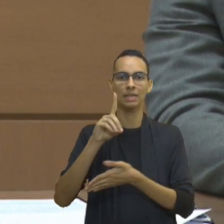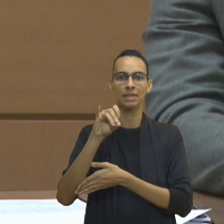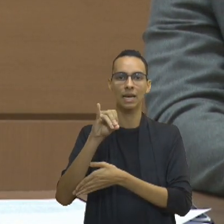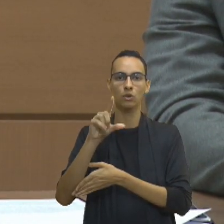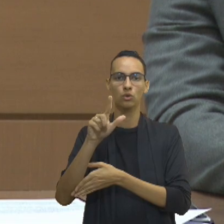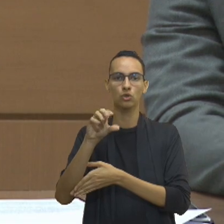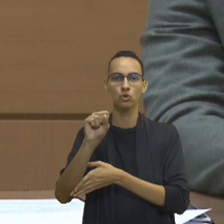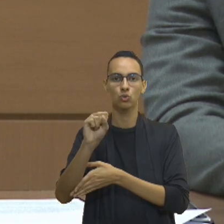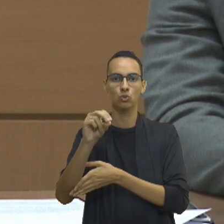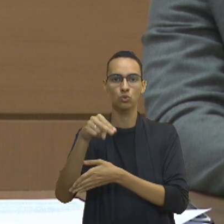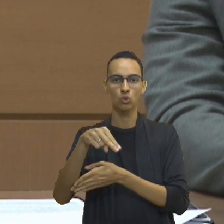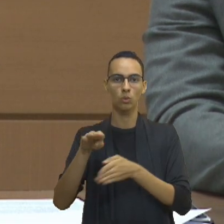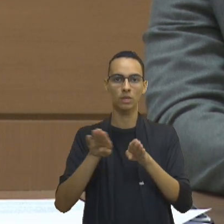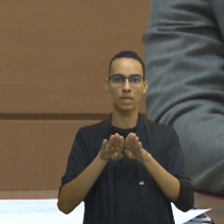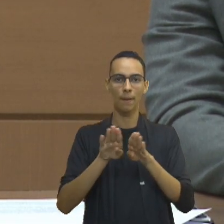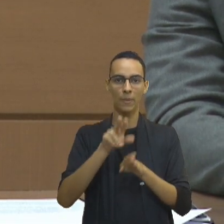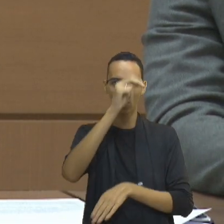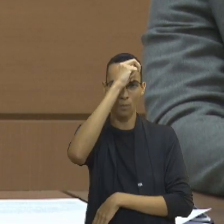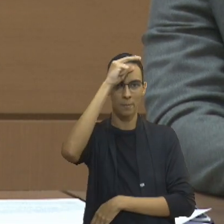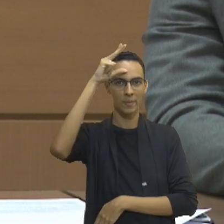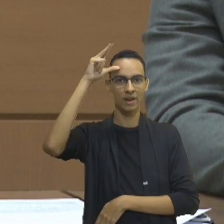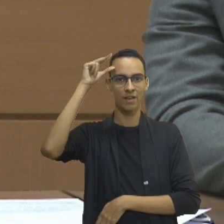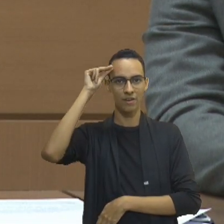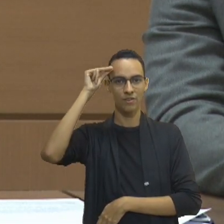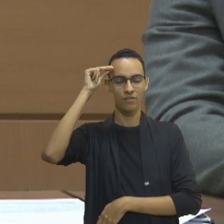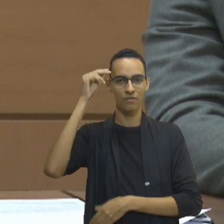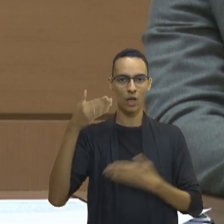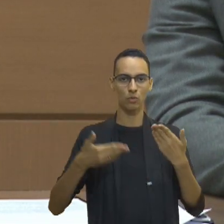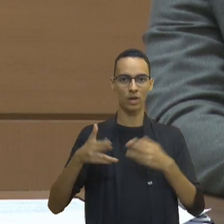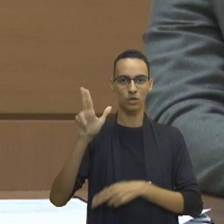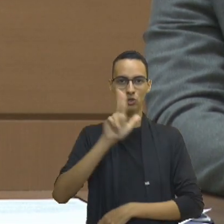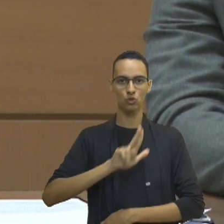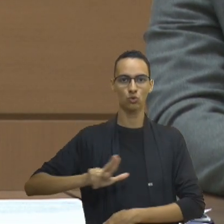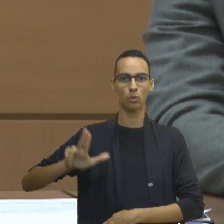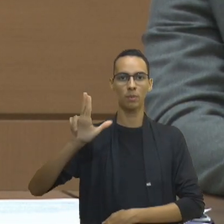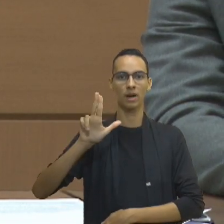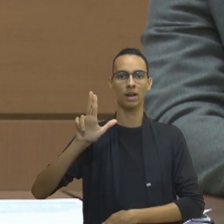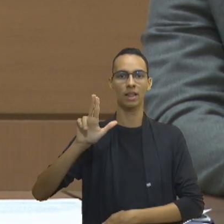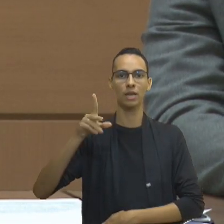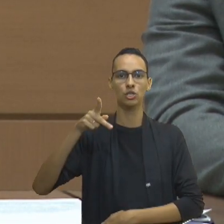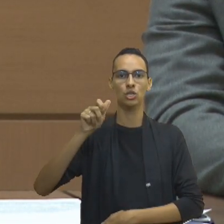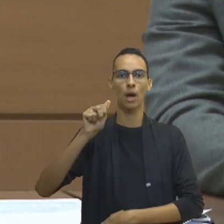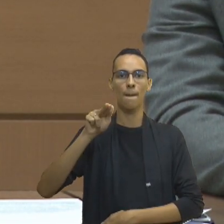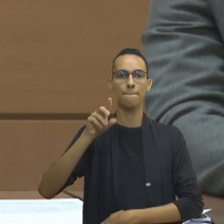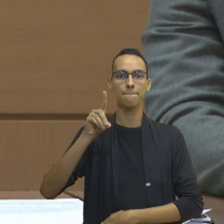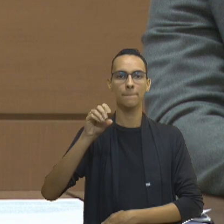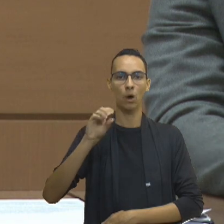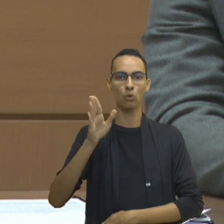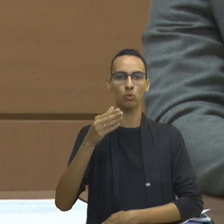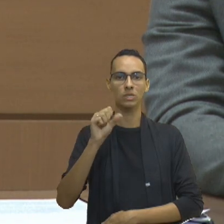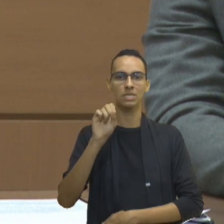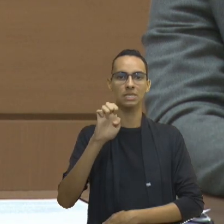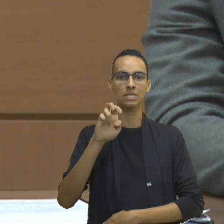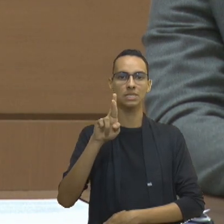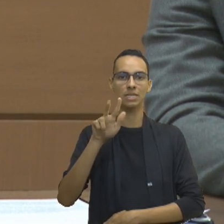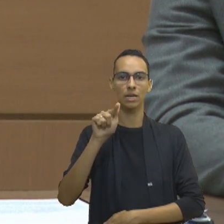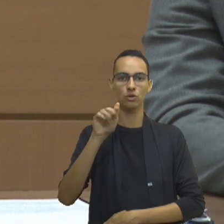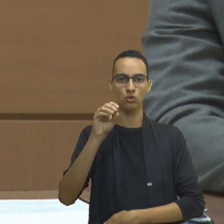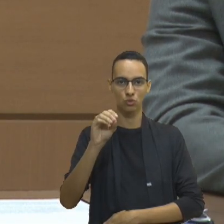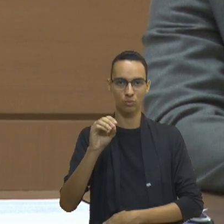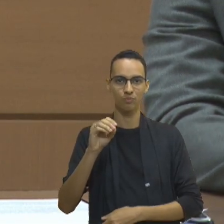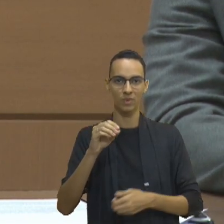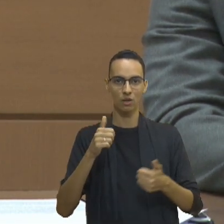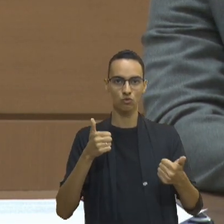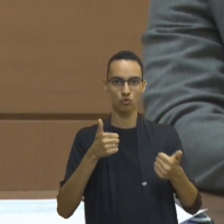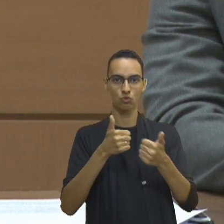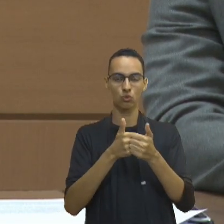ao prefeito de Uberlândia, Paulo Sérgio, pela parceria com a UFO. Ainda nesse mês, a Prefeitura